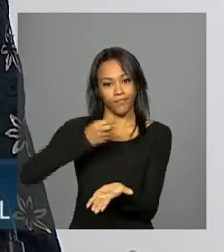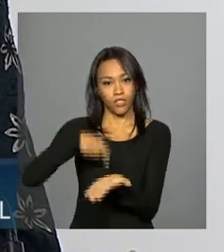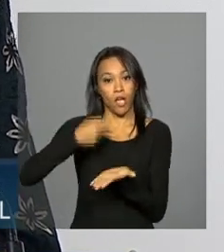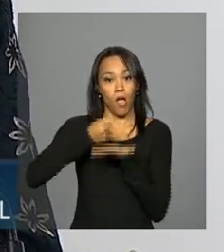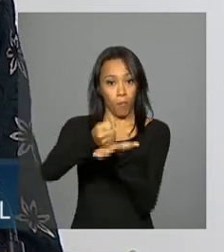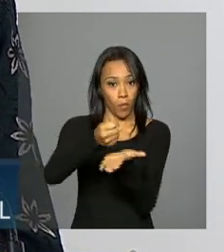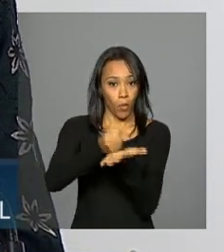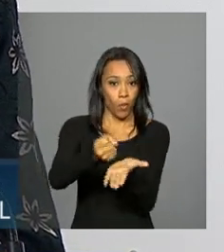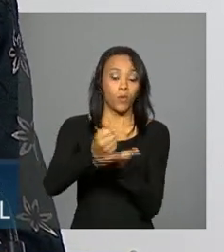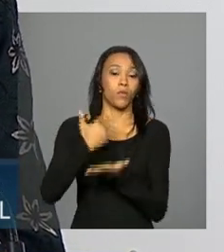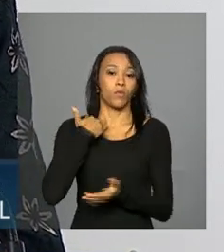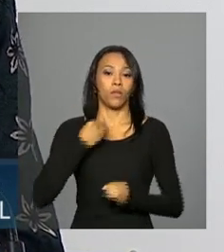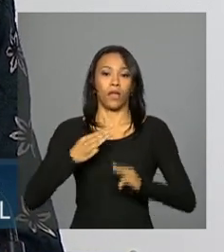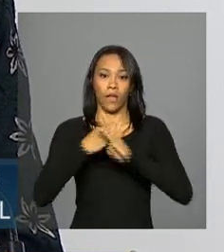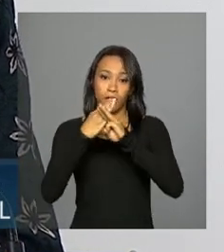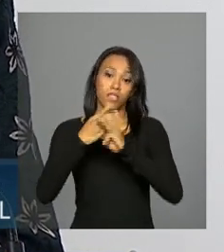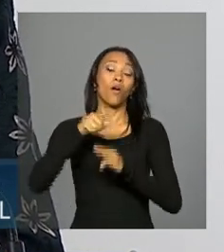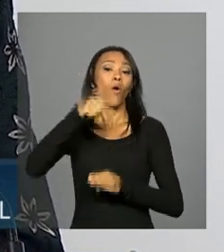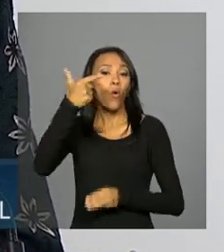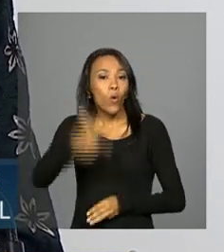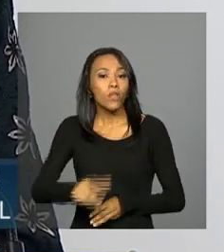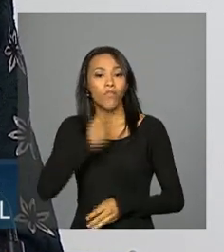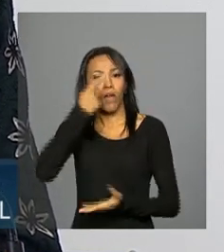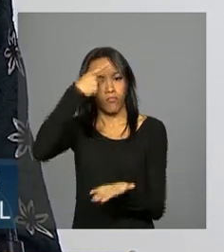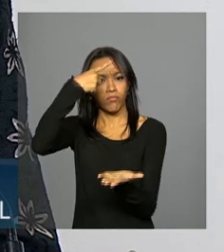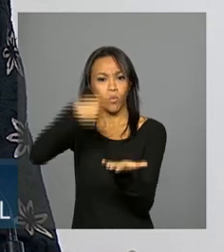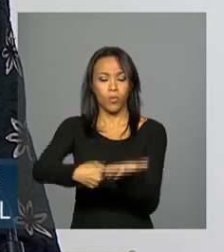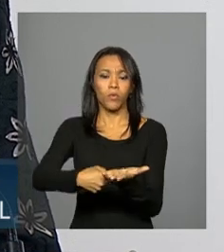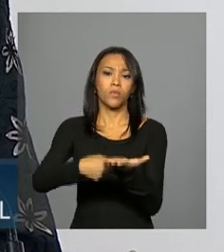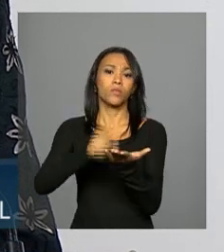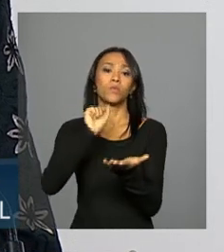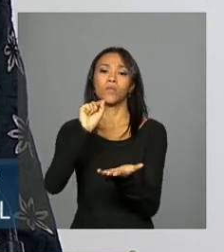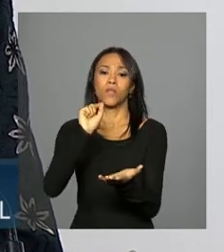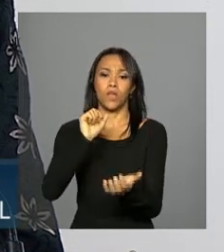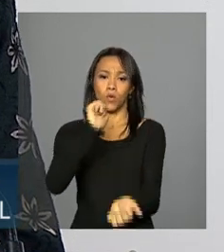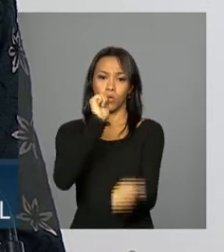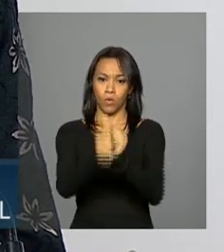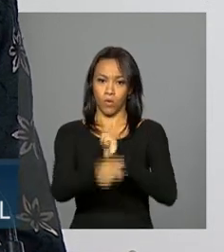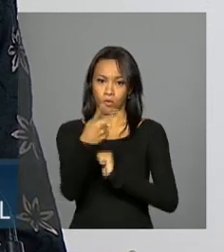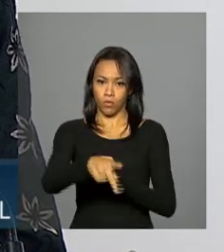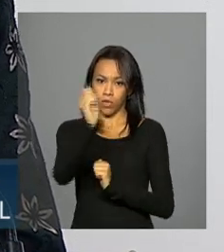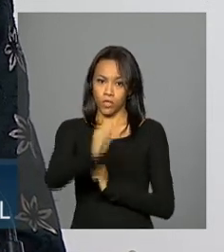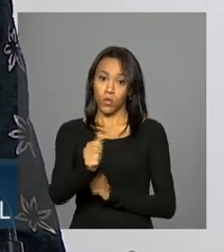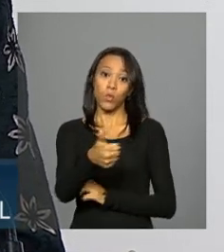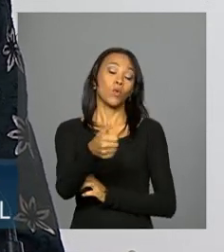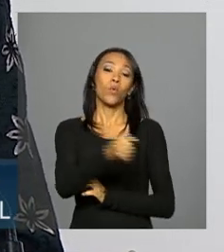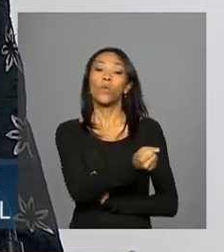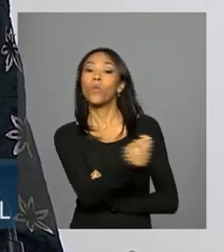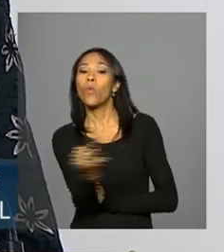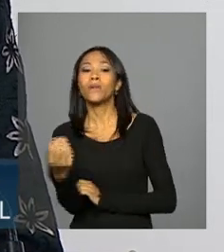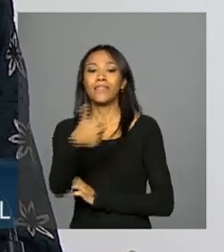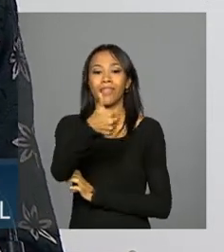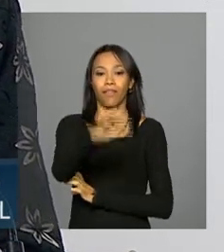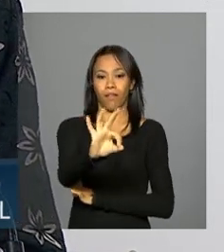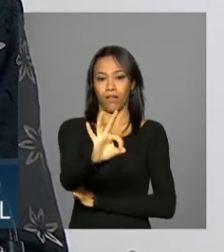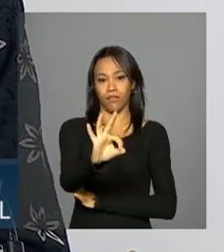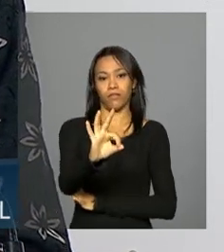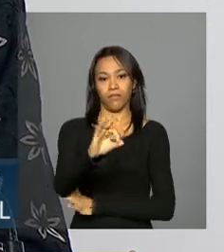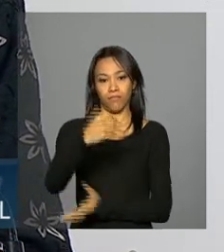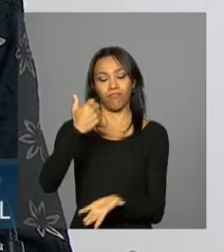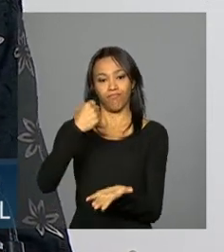Caixa reafirma novamente sua parceria com o futebol brasileiro. Os 10 clubes que assinam esses novos